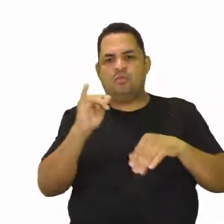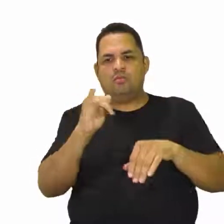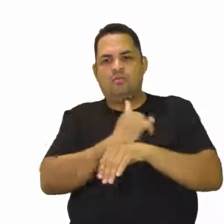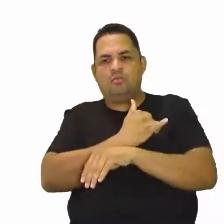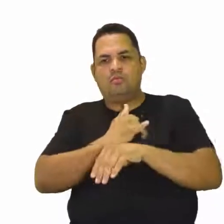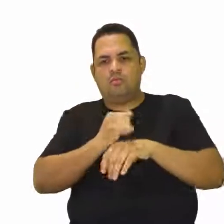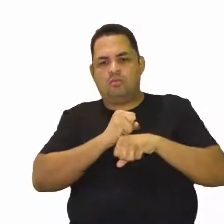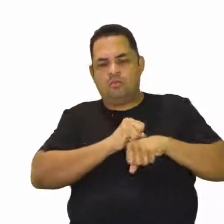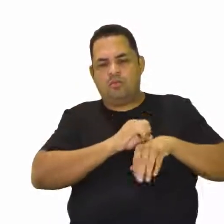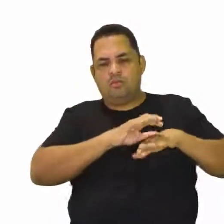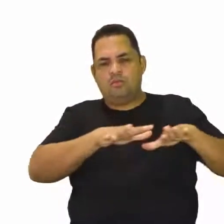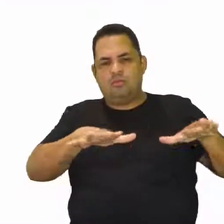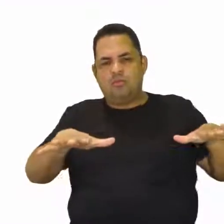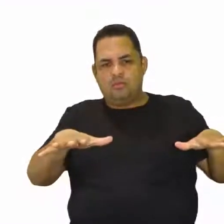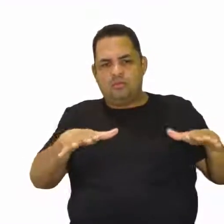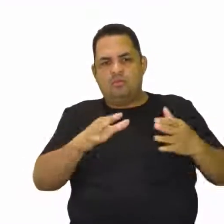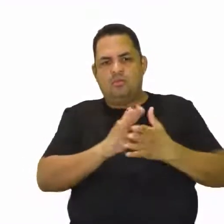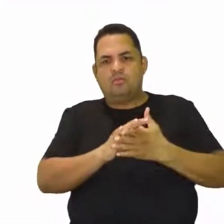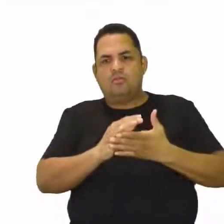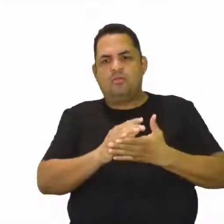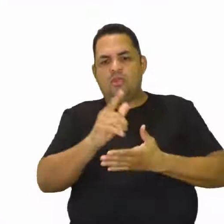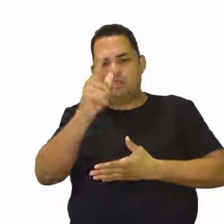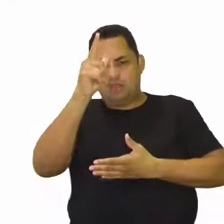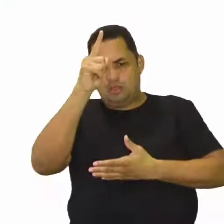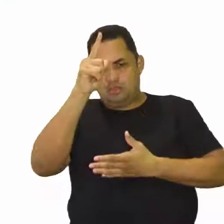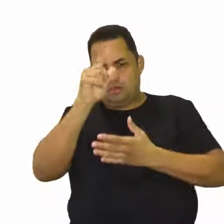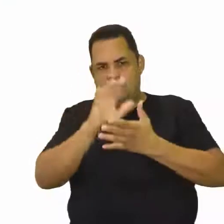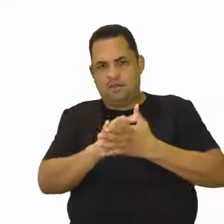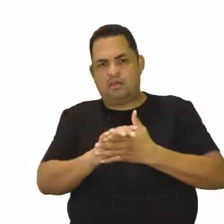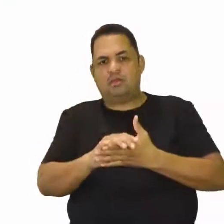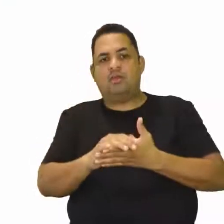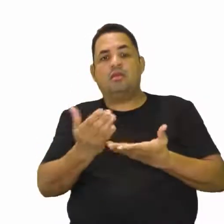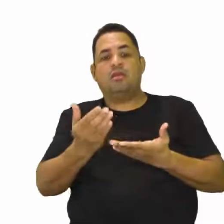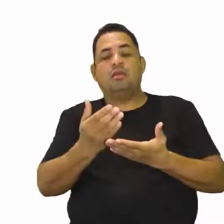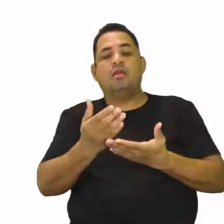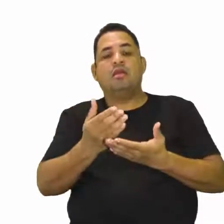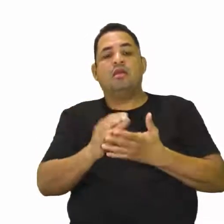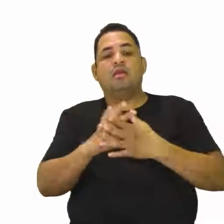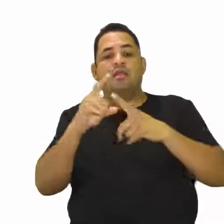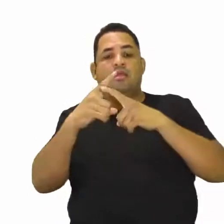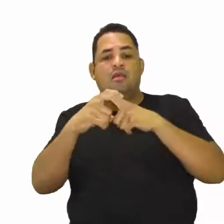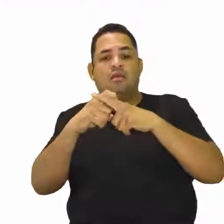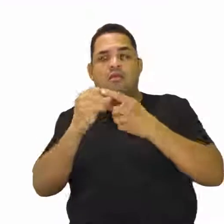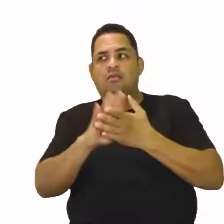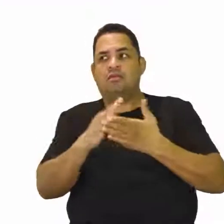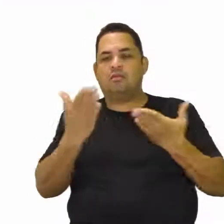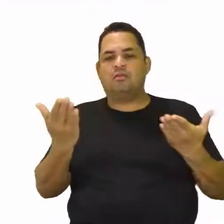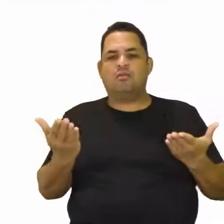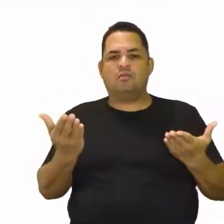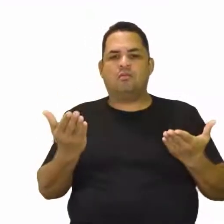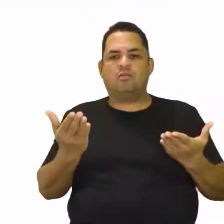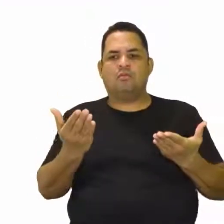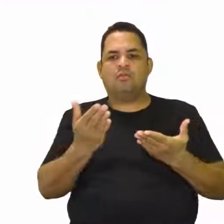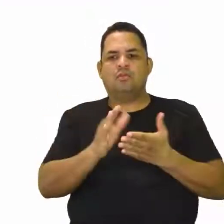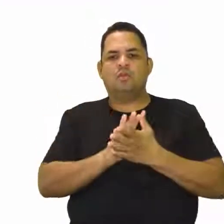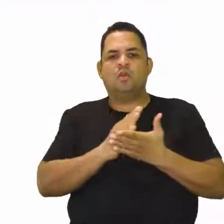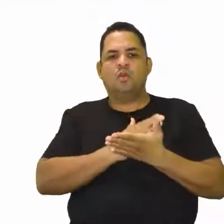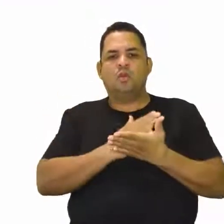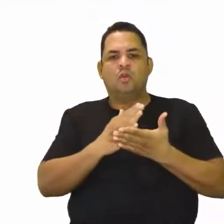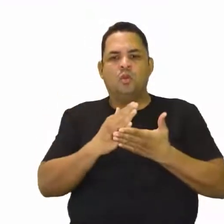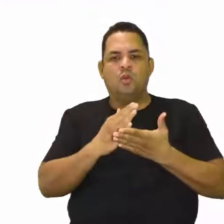trajetória expansionista na Alemanha nazista. De que forma, professor? Simples.